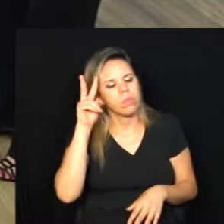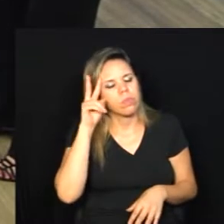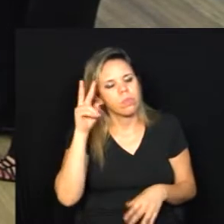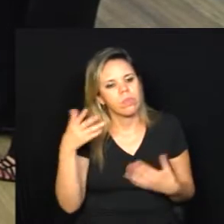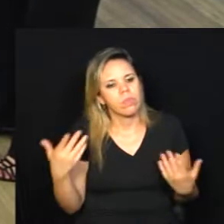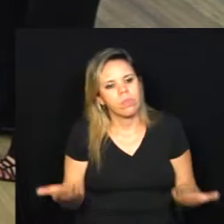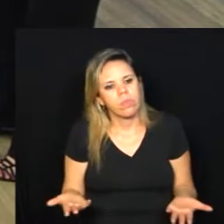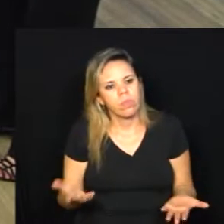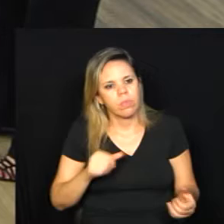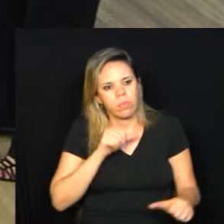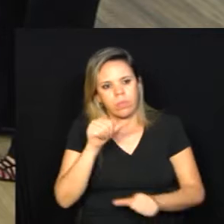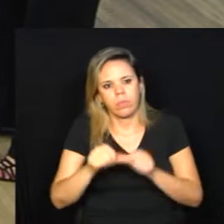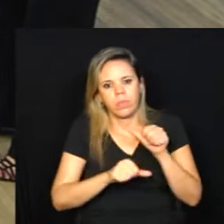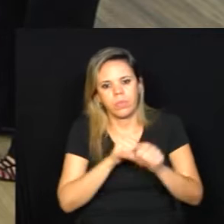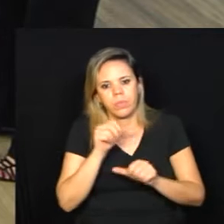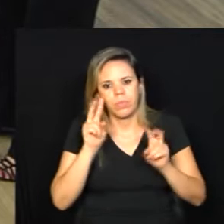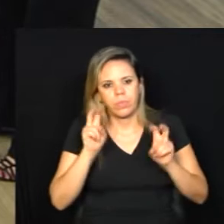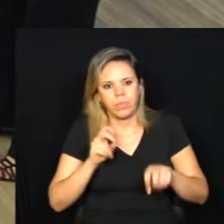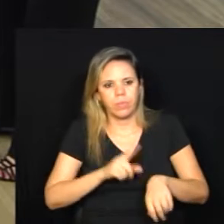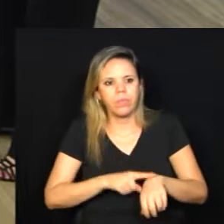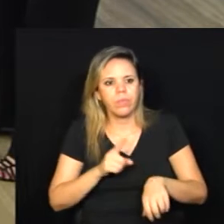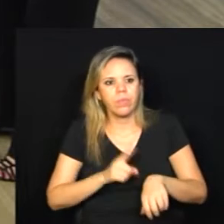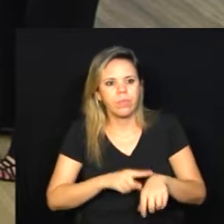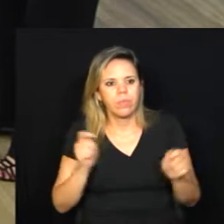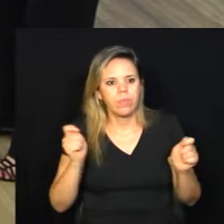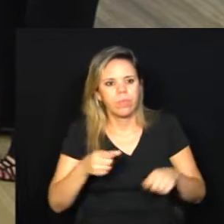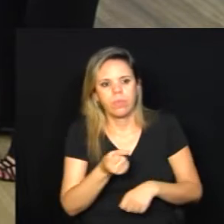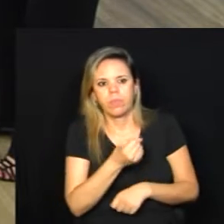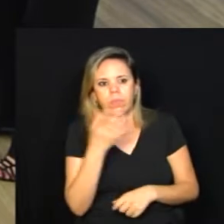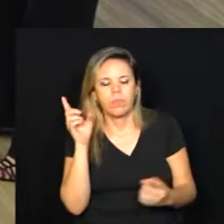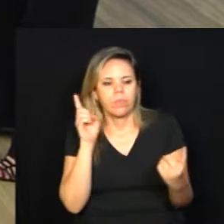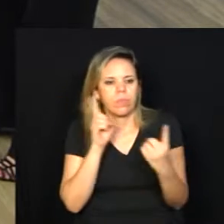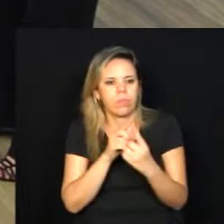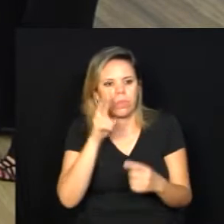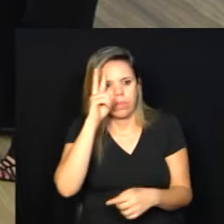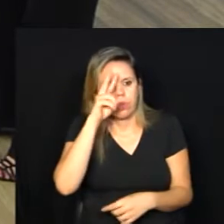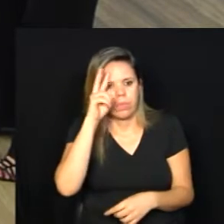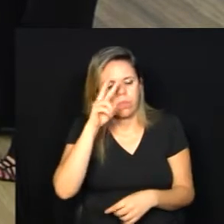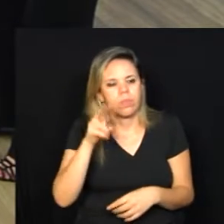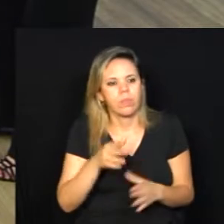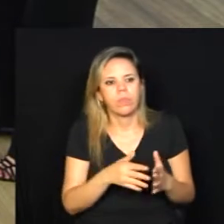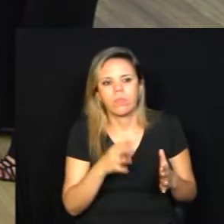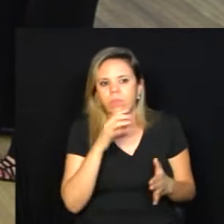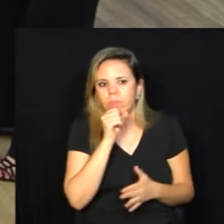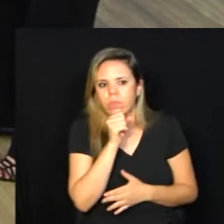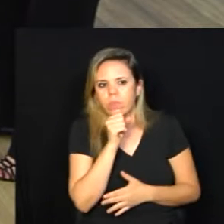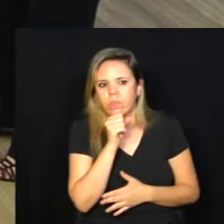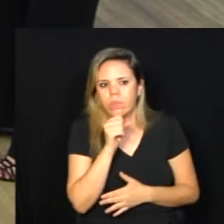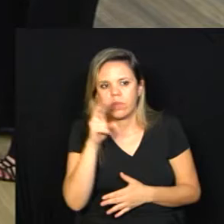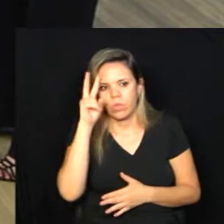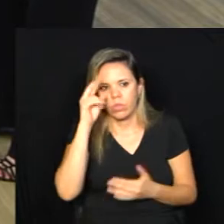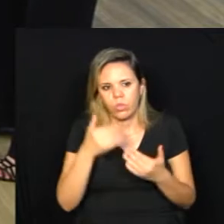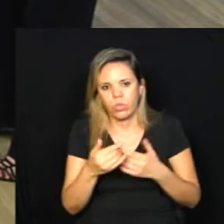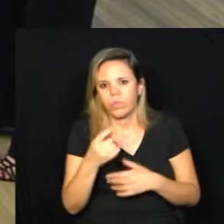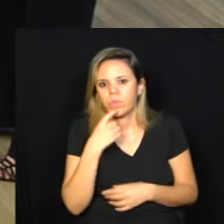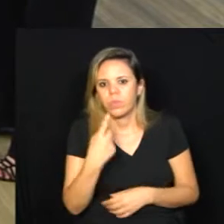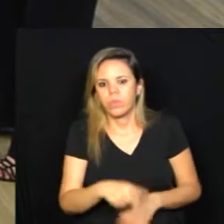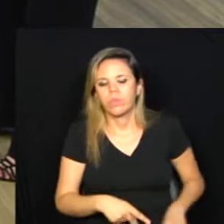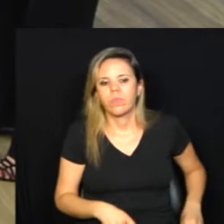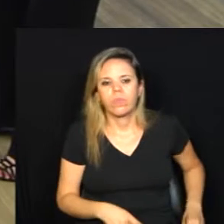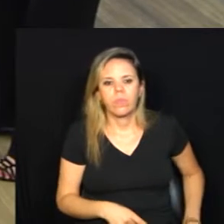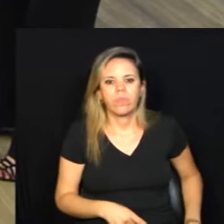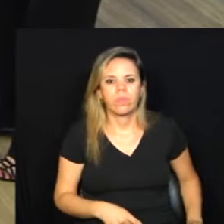Então, nós temos mudança em relação ao horário, à capacidade. Vamos relembrar então, Mina, fase laranja a partir de segunda-feira em Campinas.